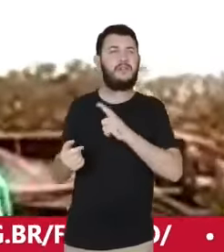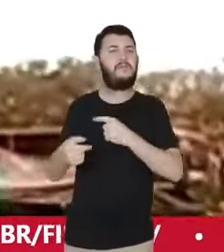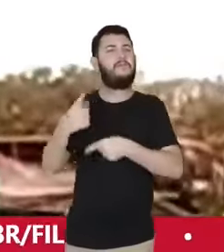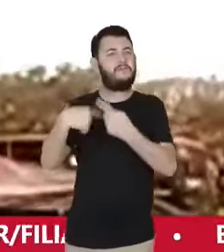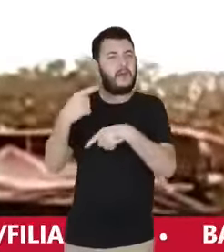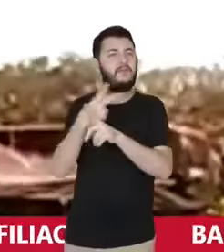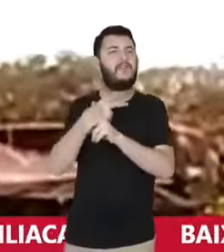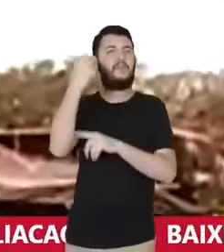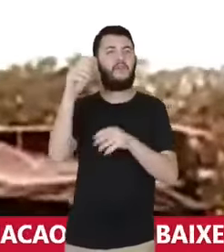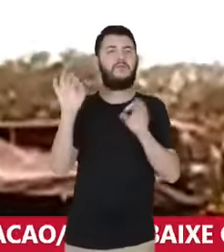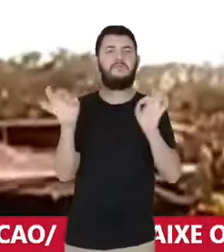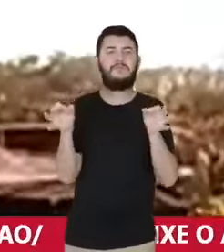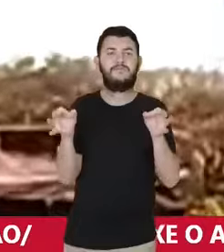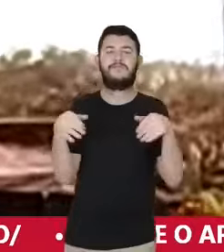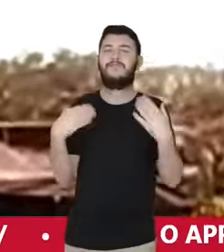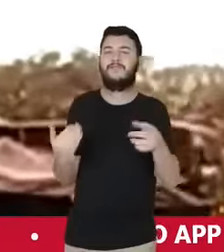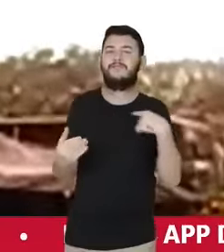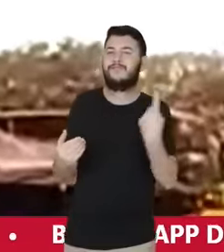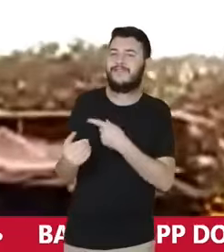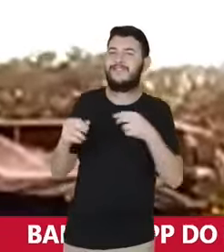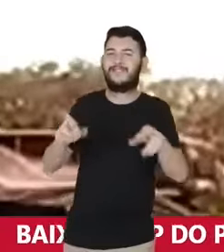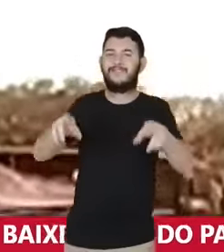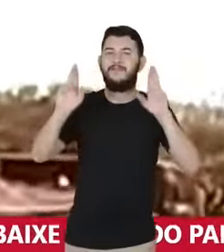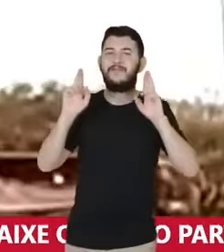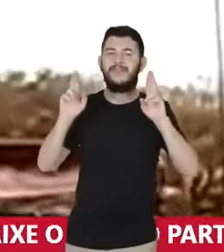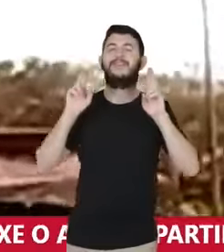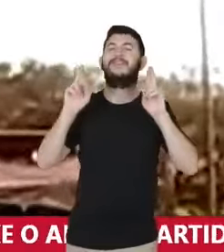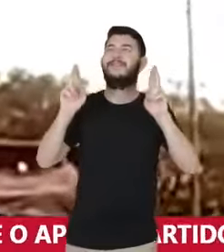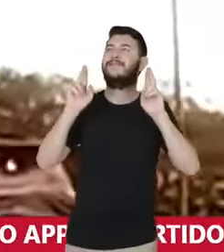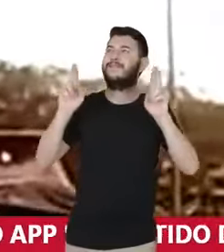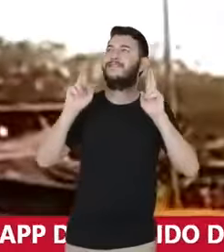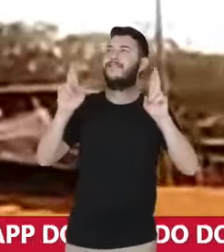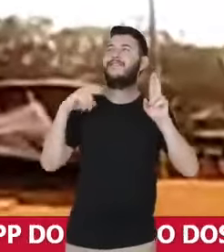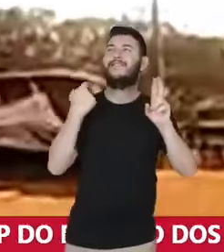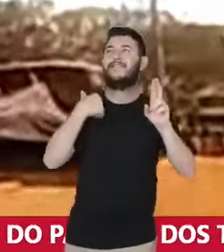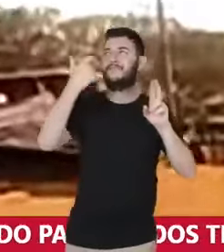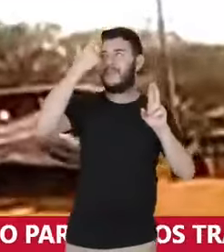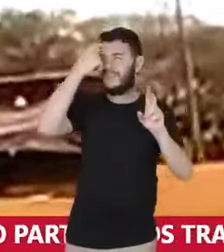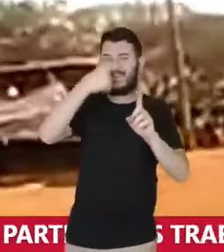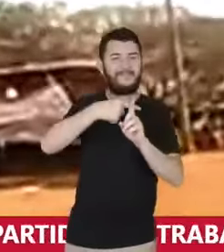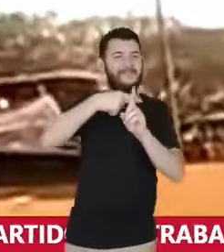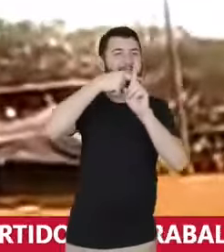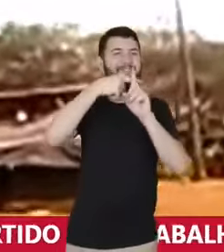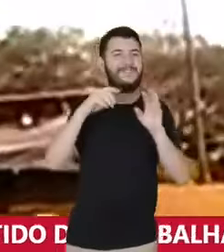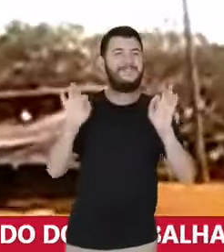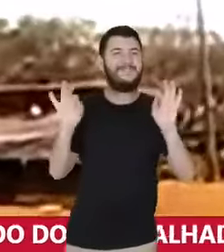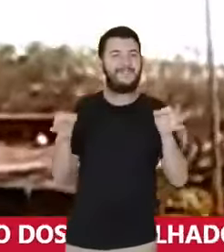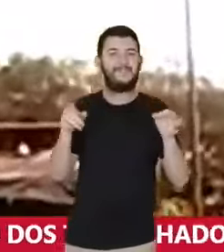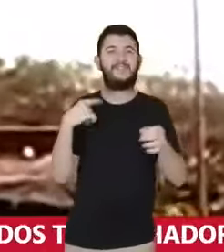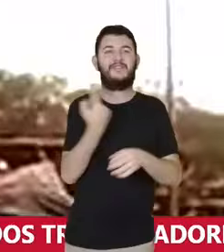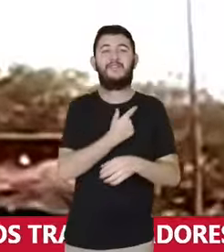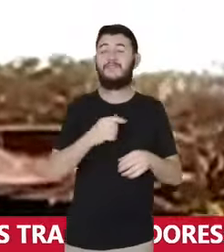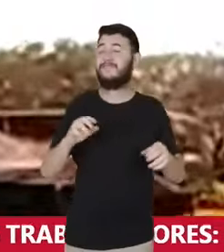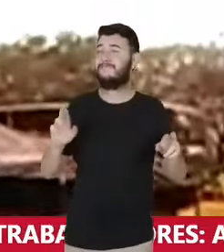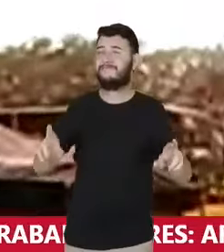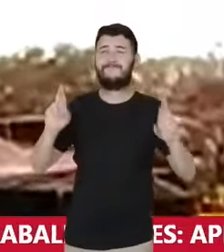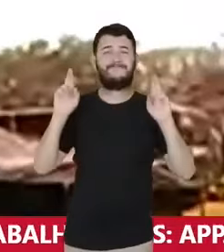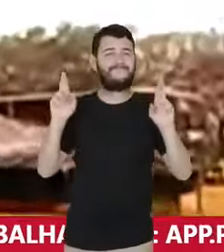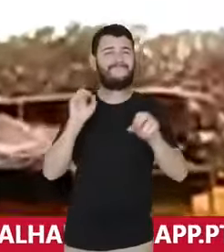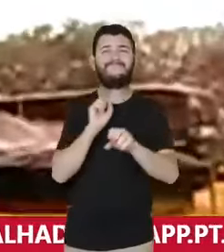vitória. E a gente está, sim, esperançoso, a gente está, sim, com pensamento positivo, e a gente espera, e a gente